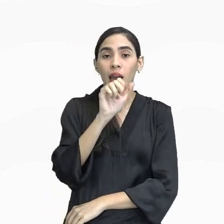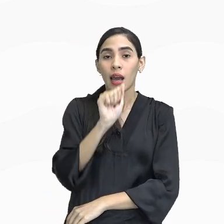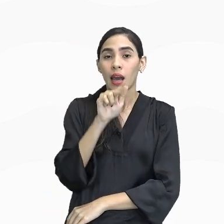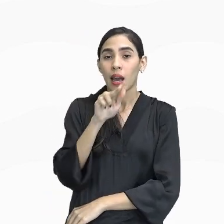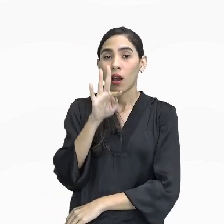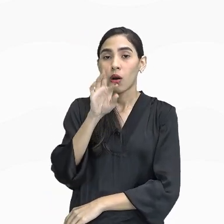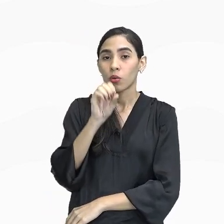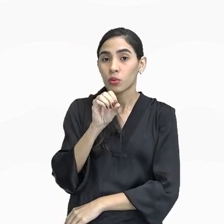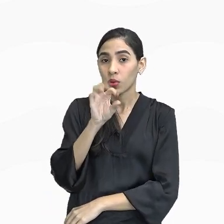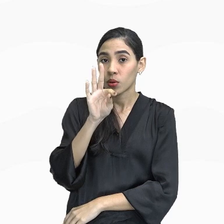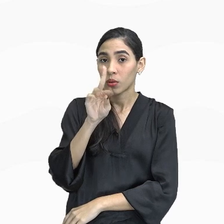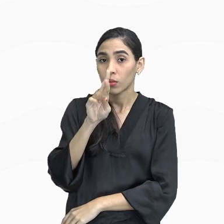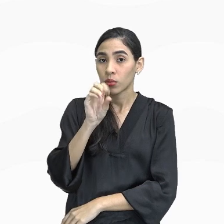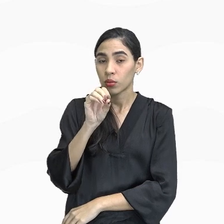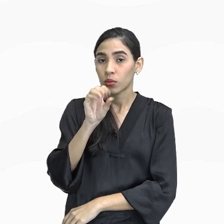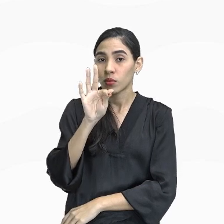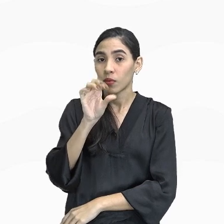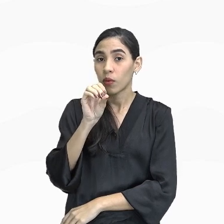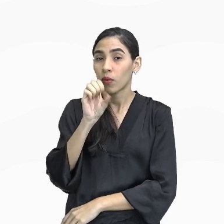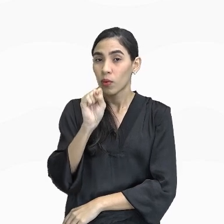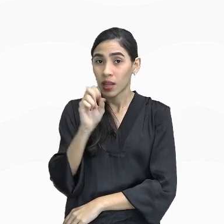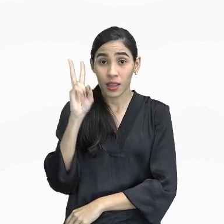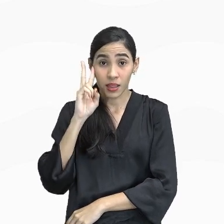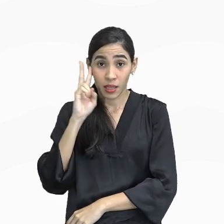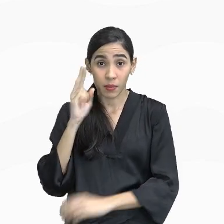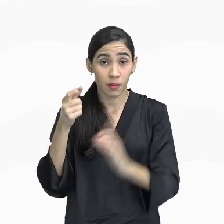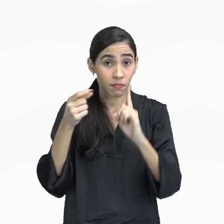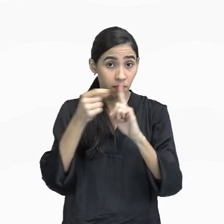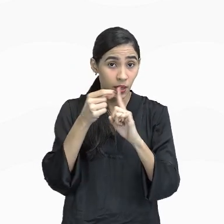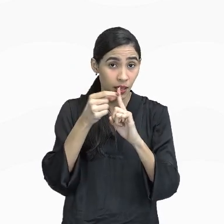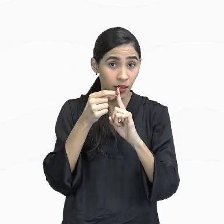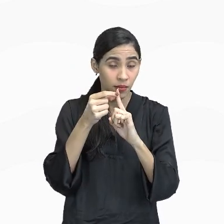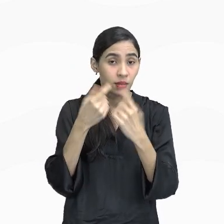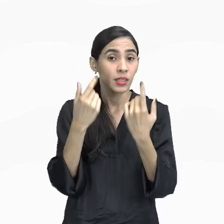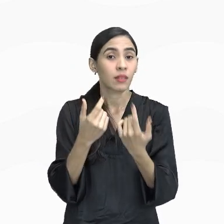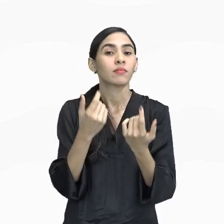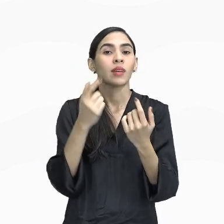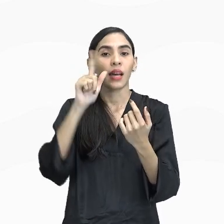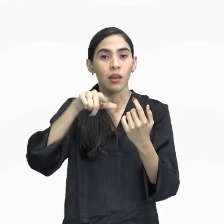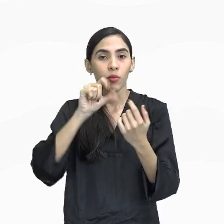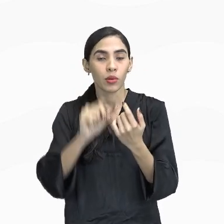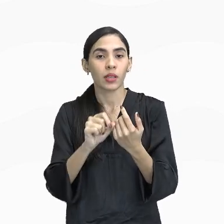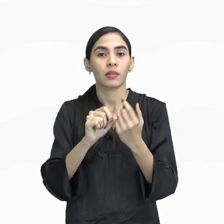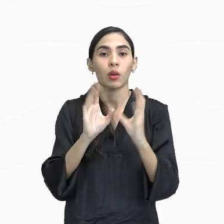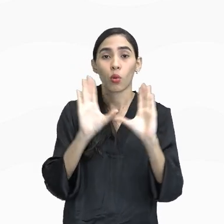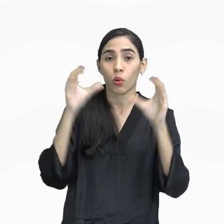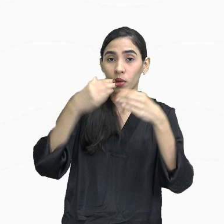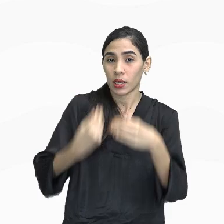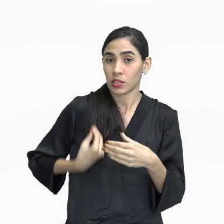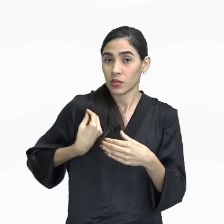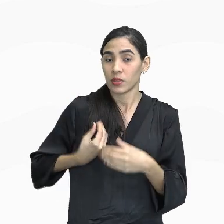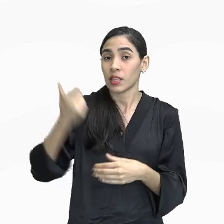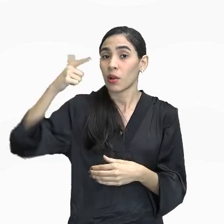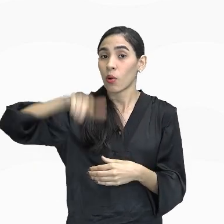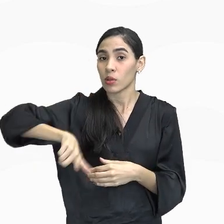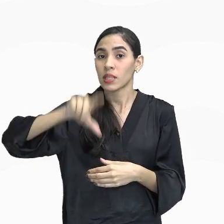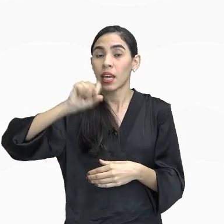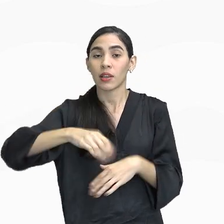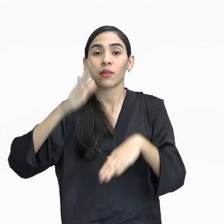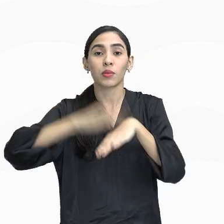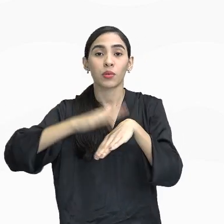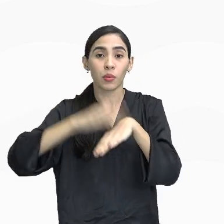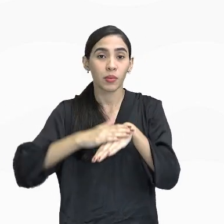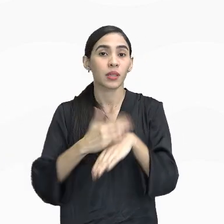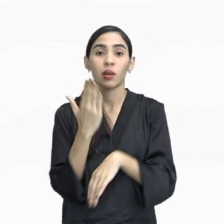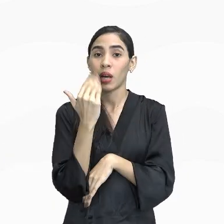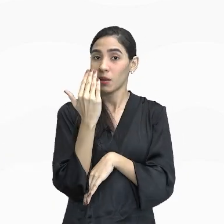lembra dessa palavrinha aí, ó, autótrofos, lembra o que quer dizer, né? Que autótrofos são aqueles seres que conseguem produzir,